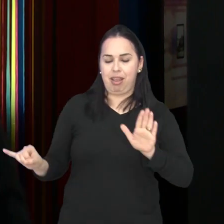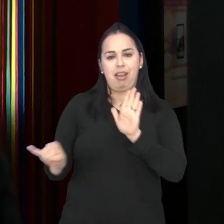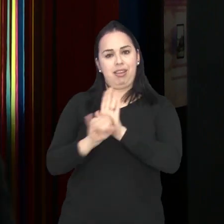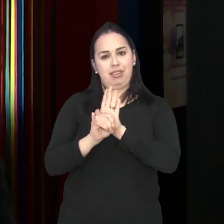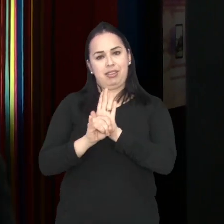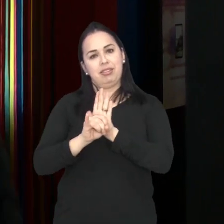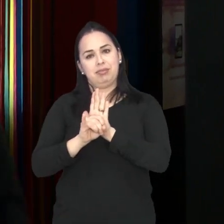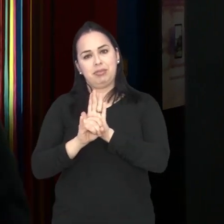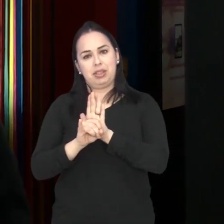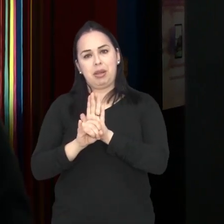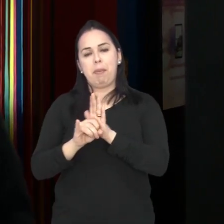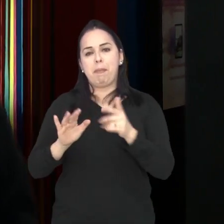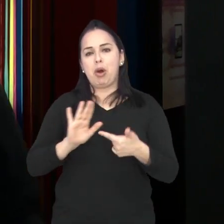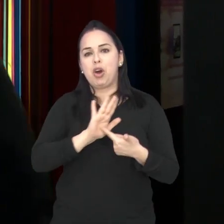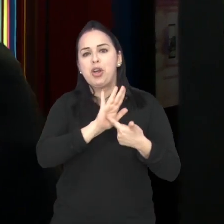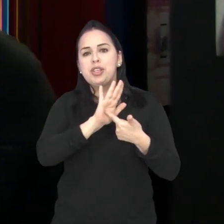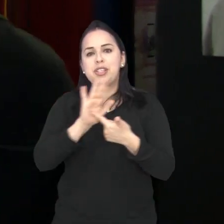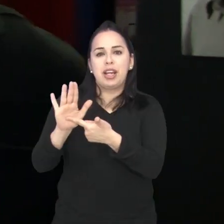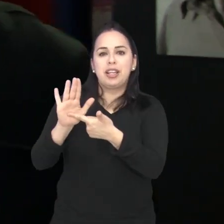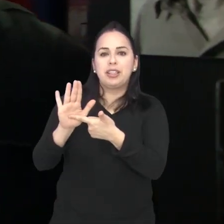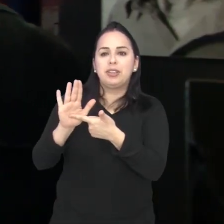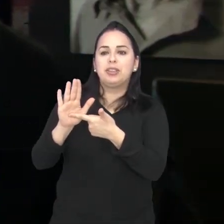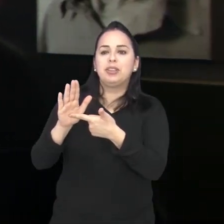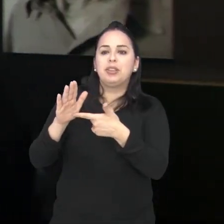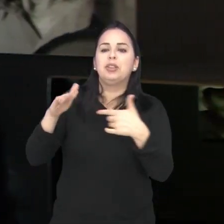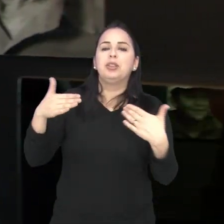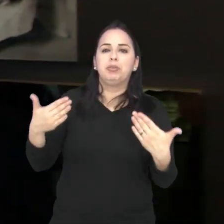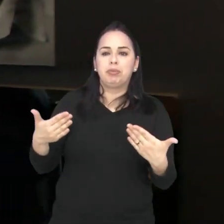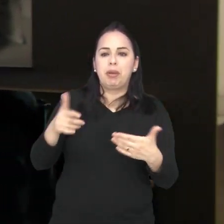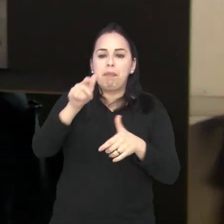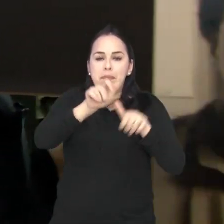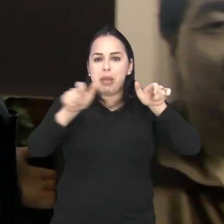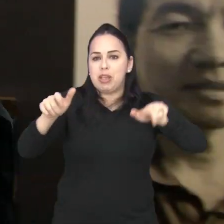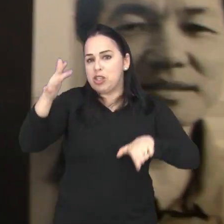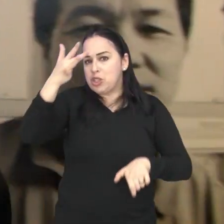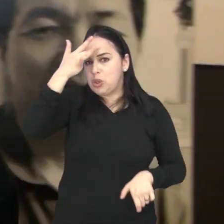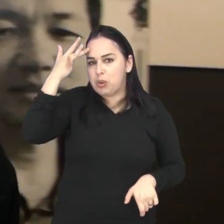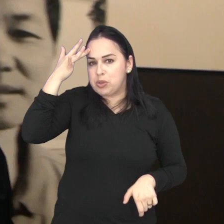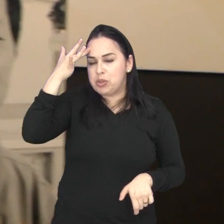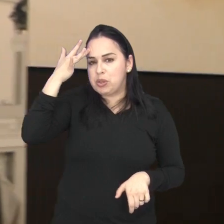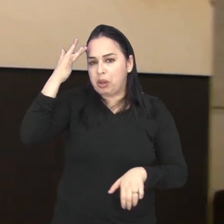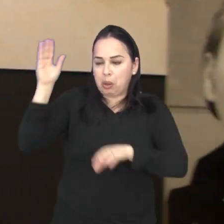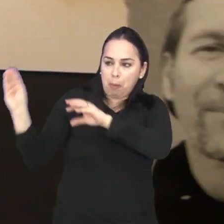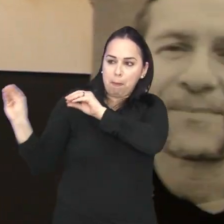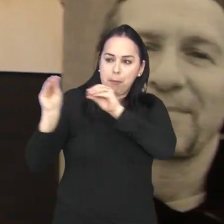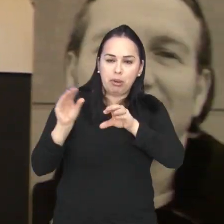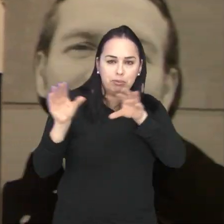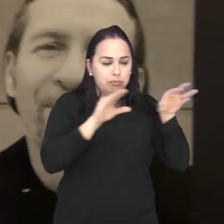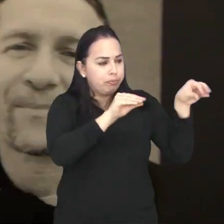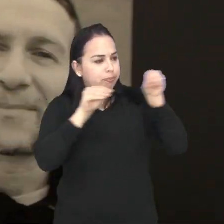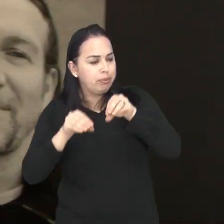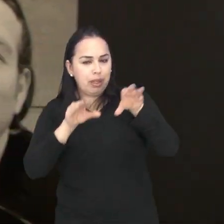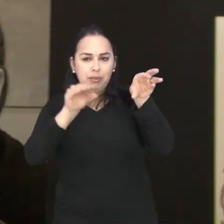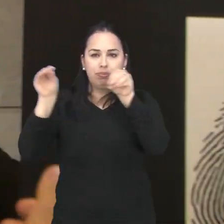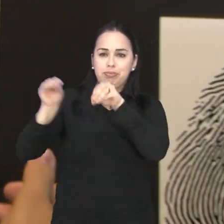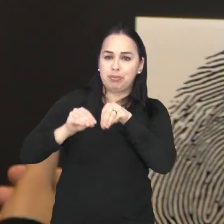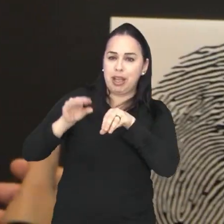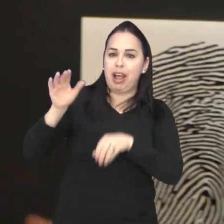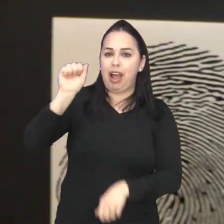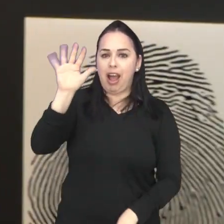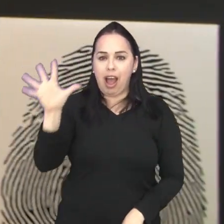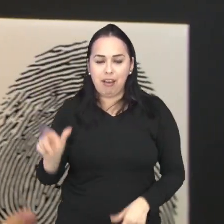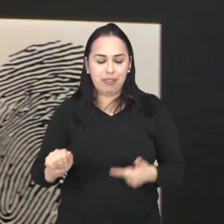ainda a Sala da Identidade, mostrando os autores de toda essa riqueza cultural. Pessoas vindas de diversos